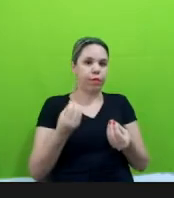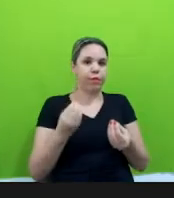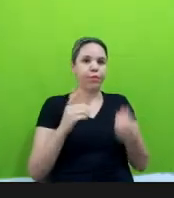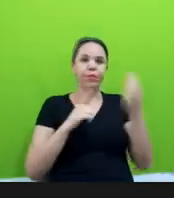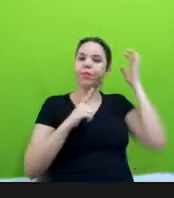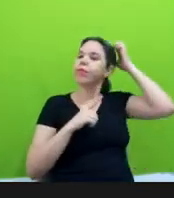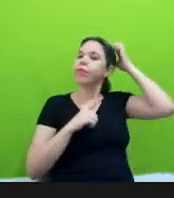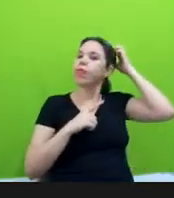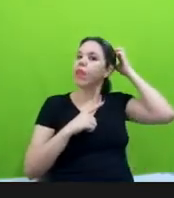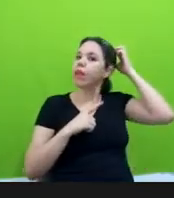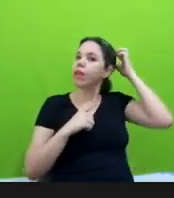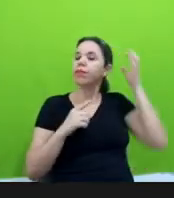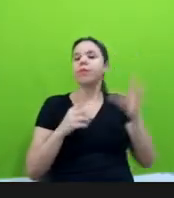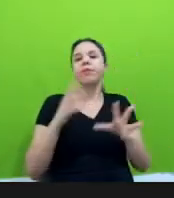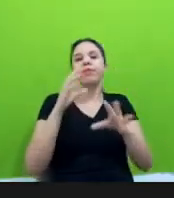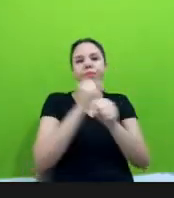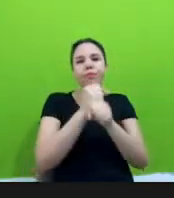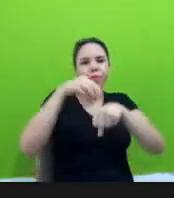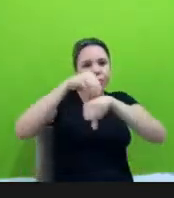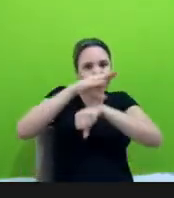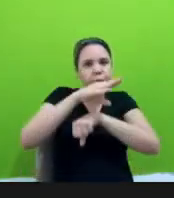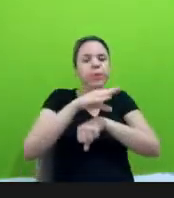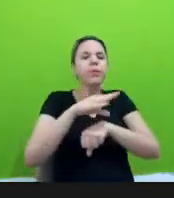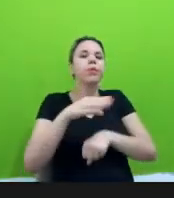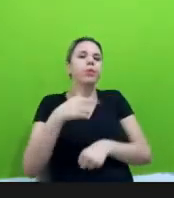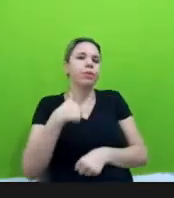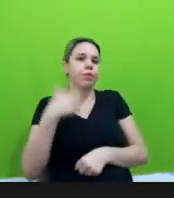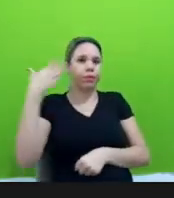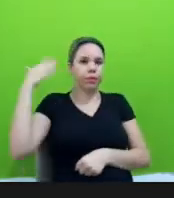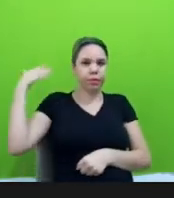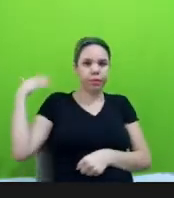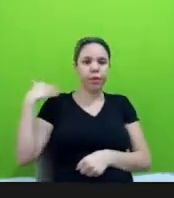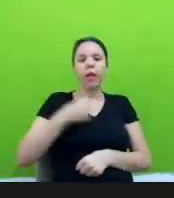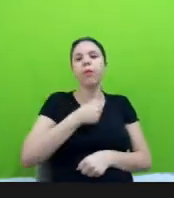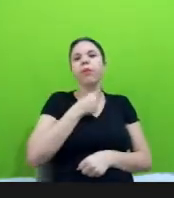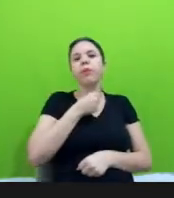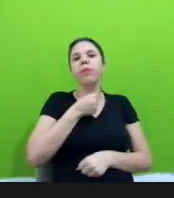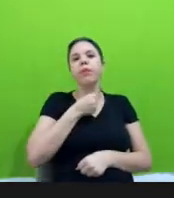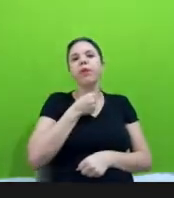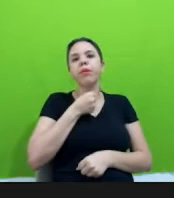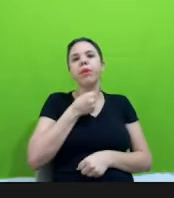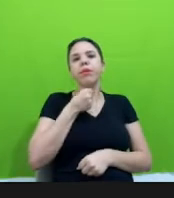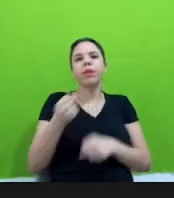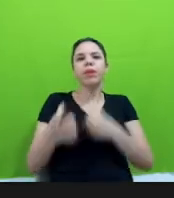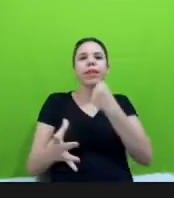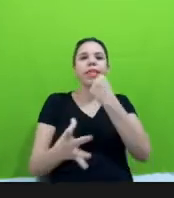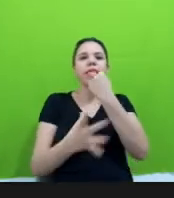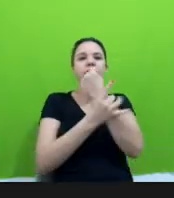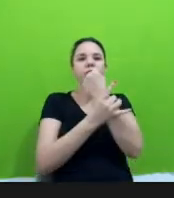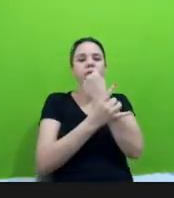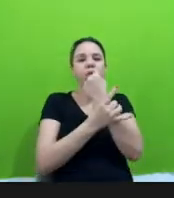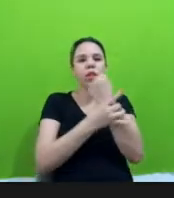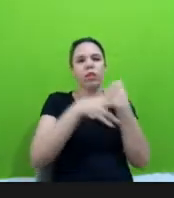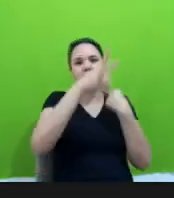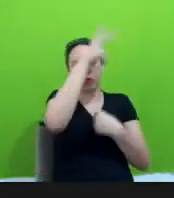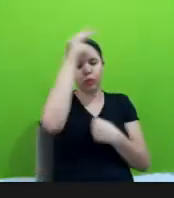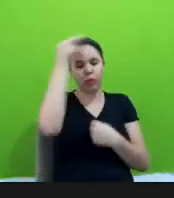um panorama interessante para passar, porque assim, eu à época era repórter da área de segurança pública, né? Repórter